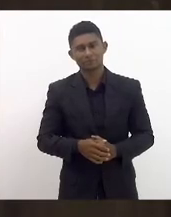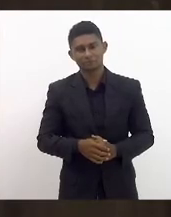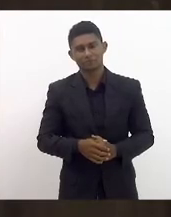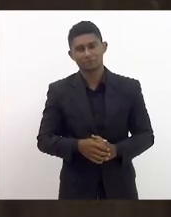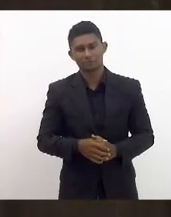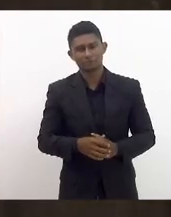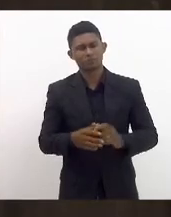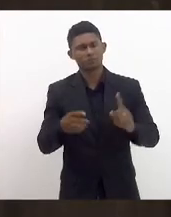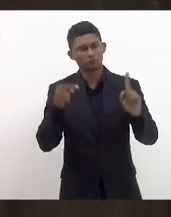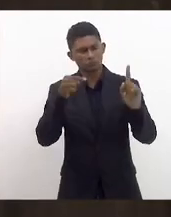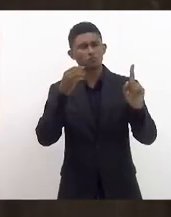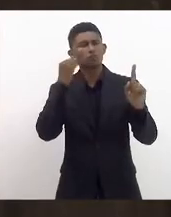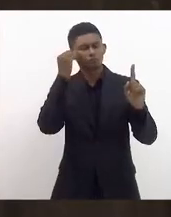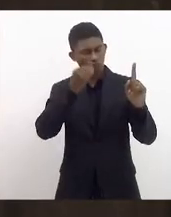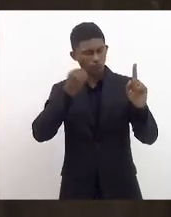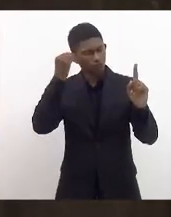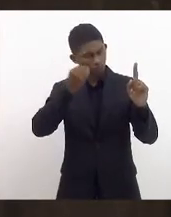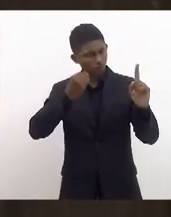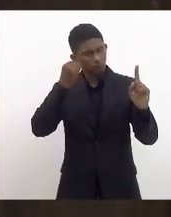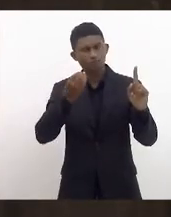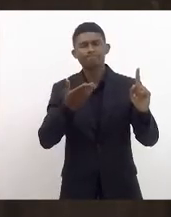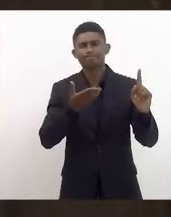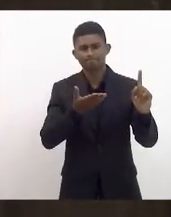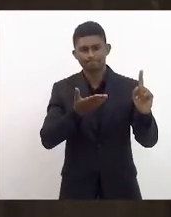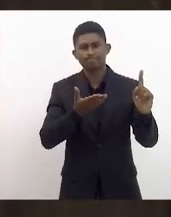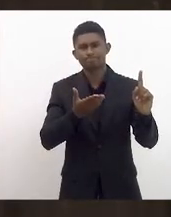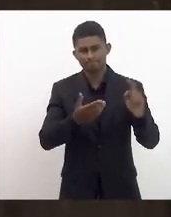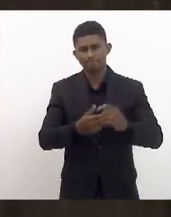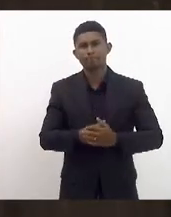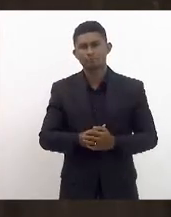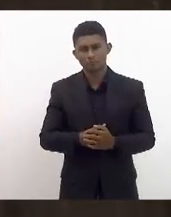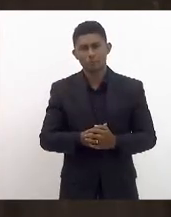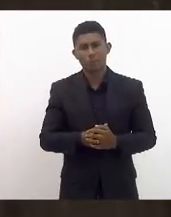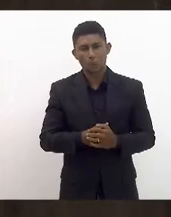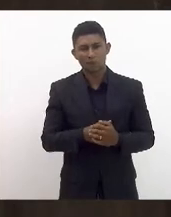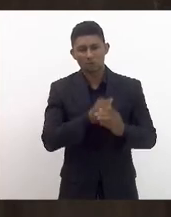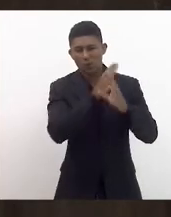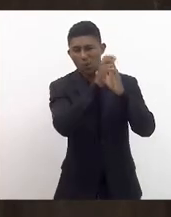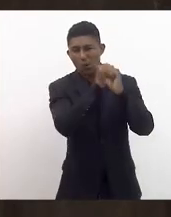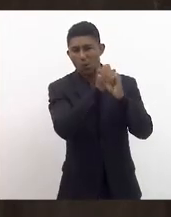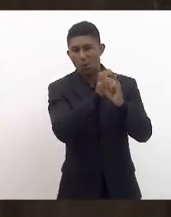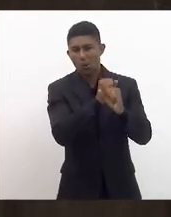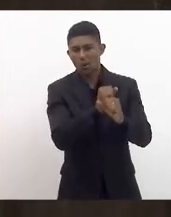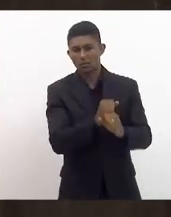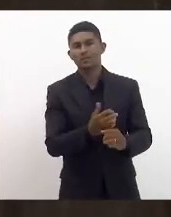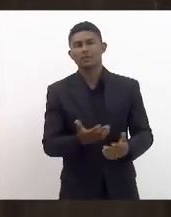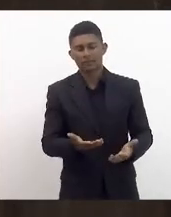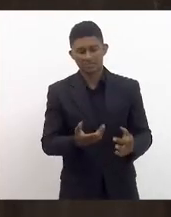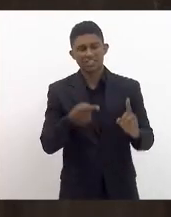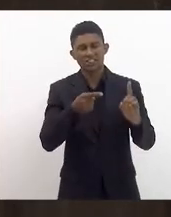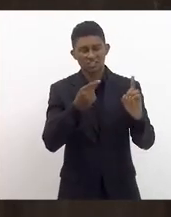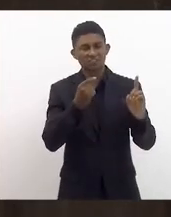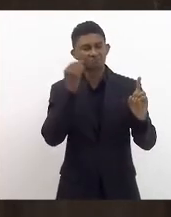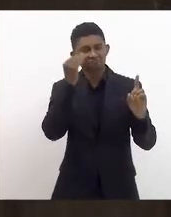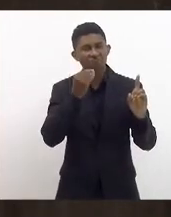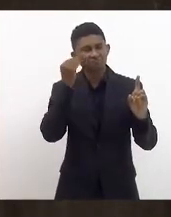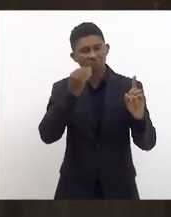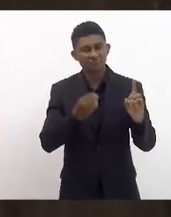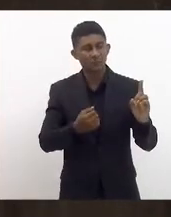uma grande experiência nesse segmento de contas públicas, para